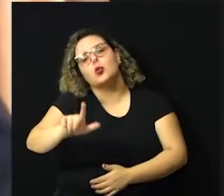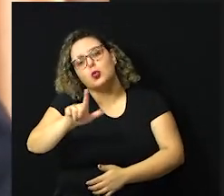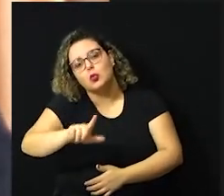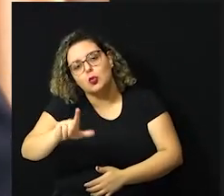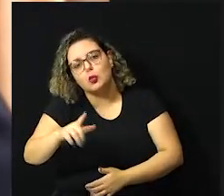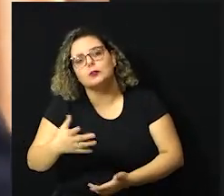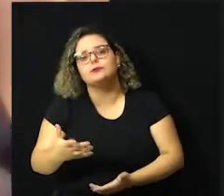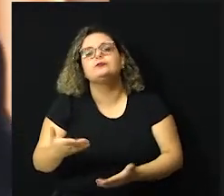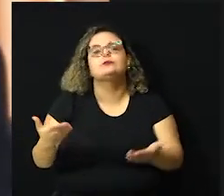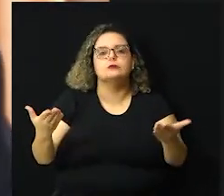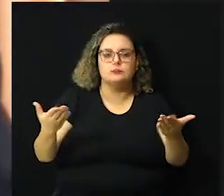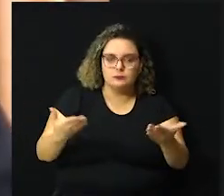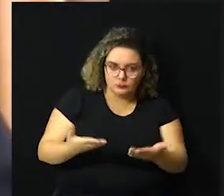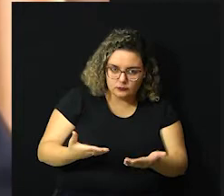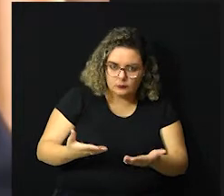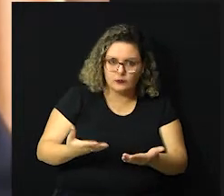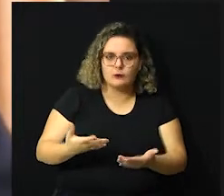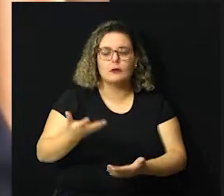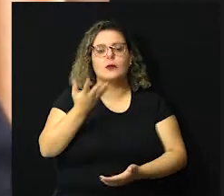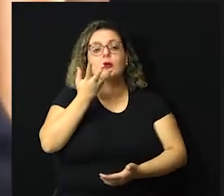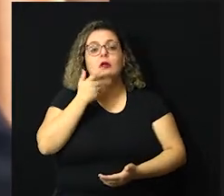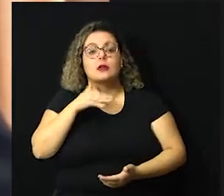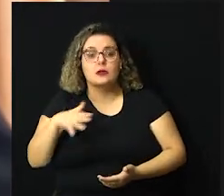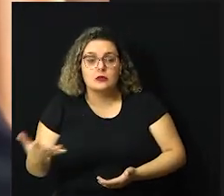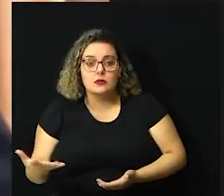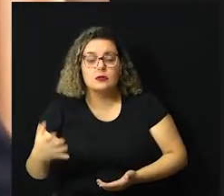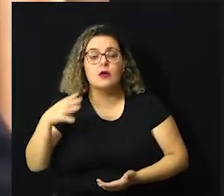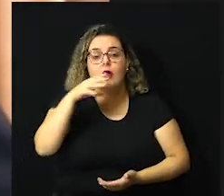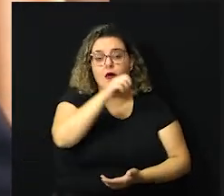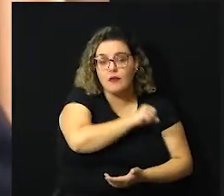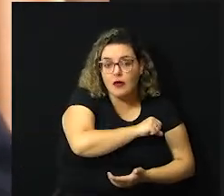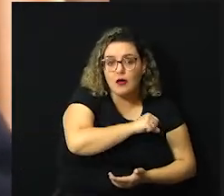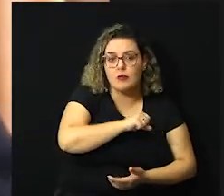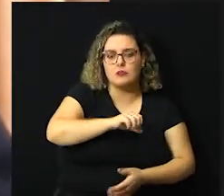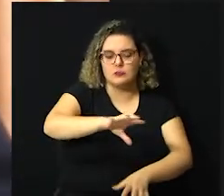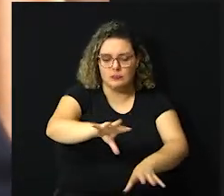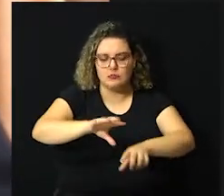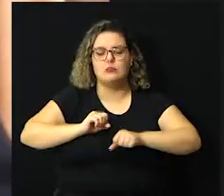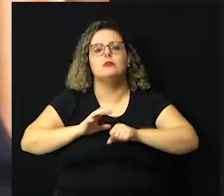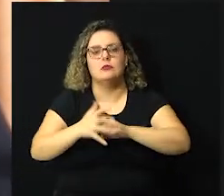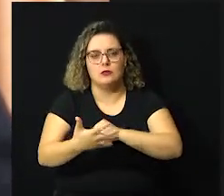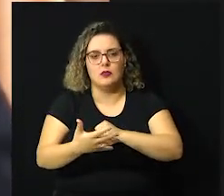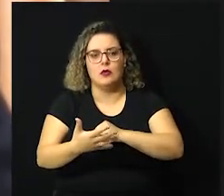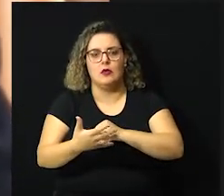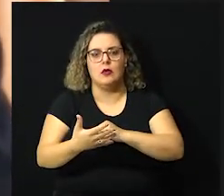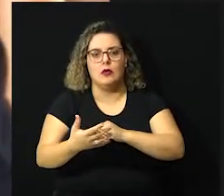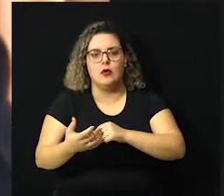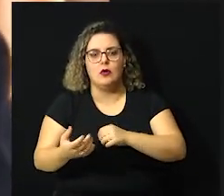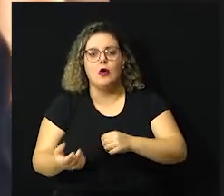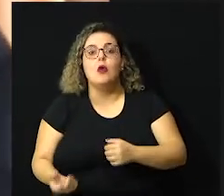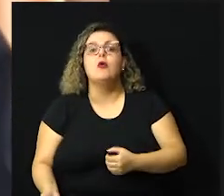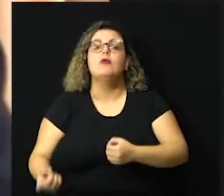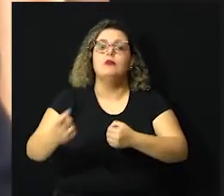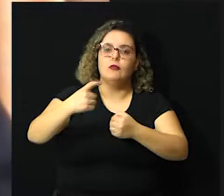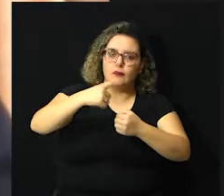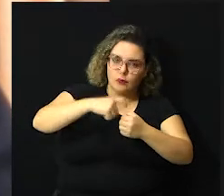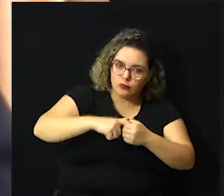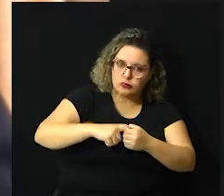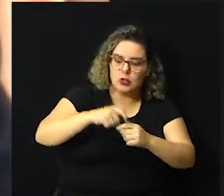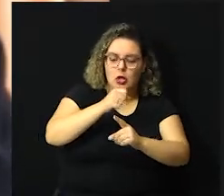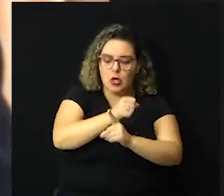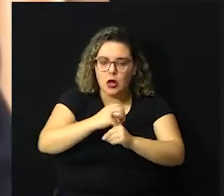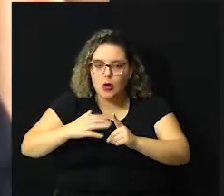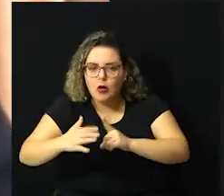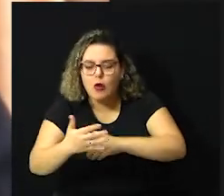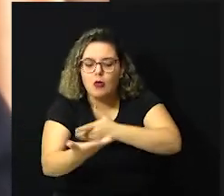função disso, agora as crianças estão mais expostas, até porque elas estão voltando a se ressocializar, né,